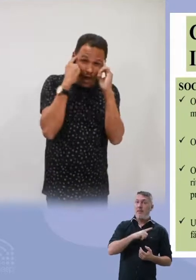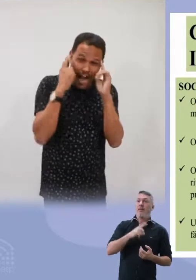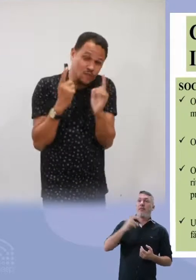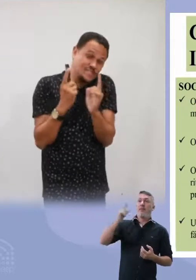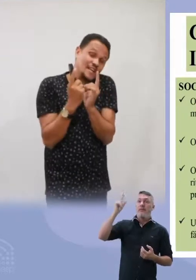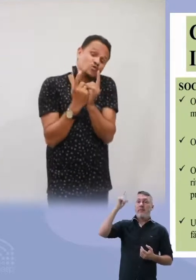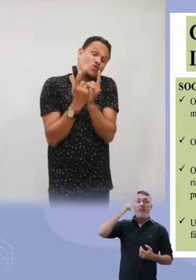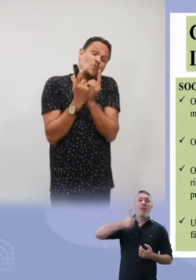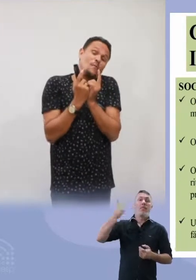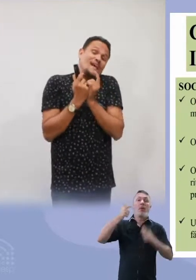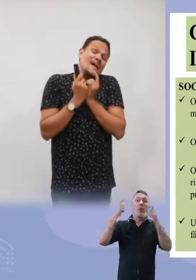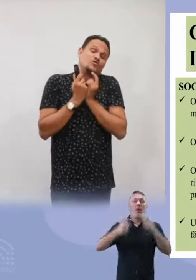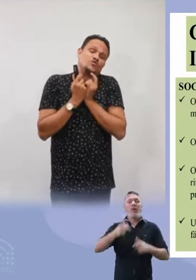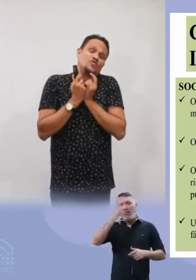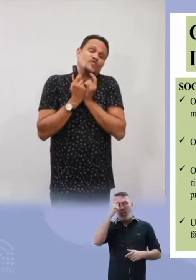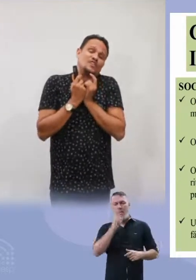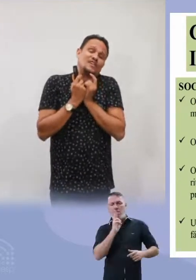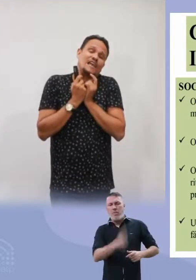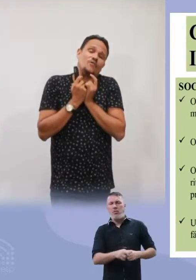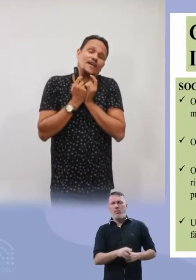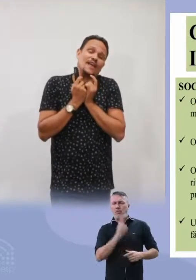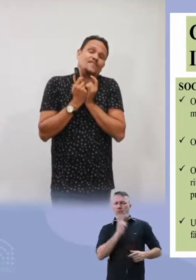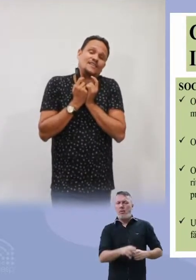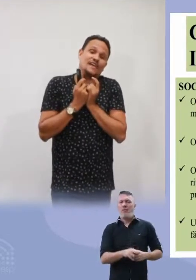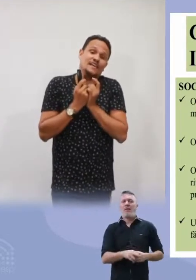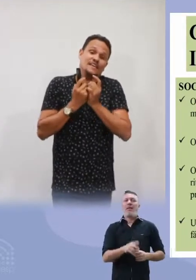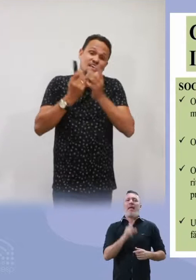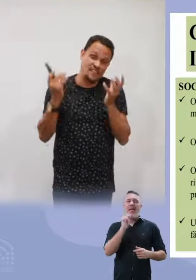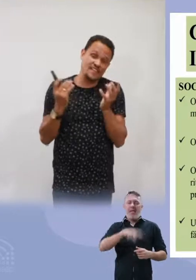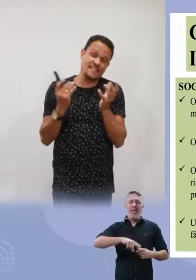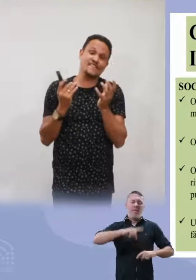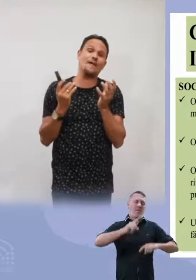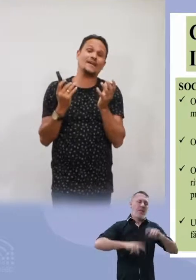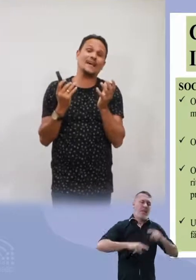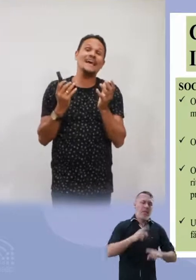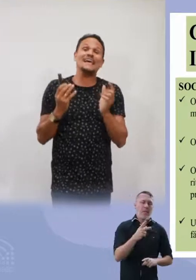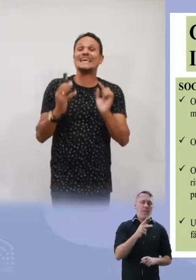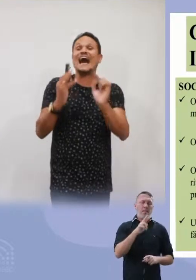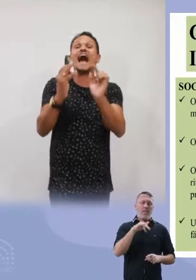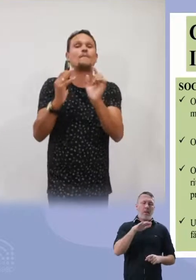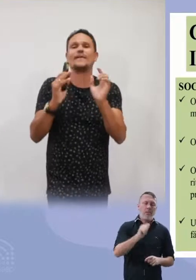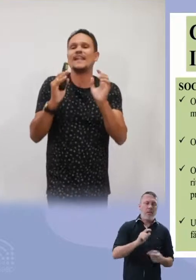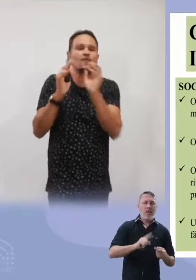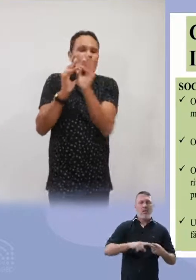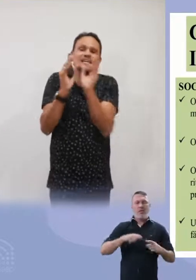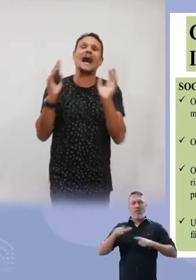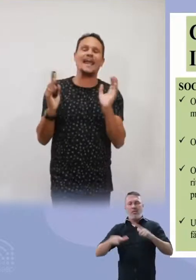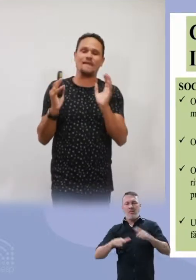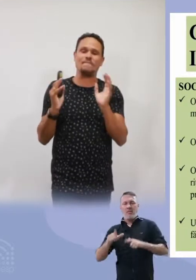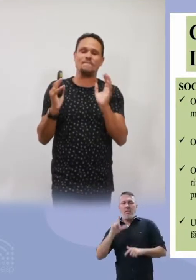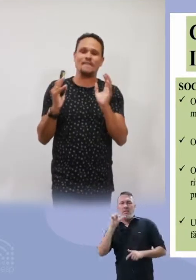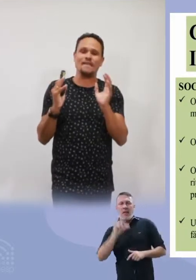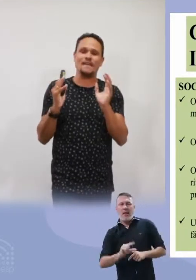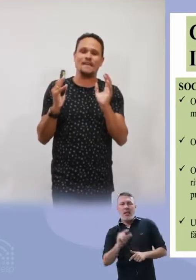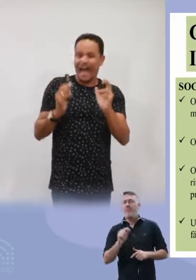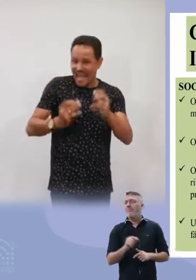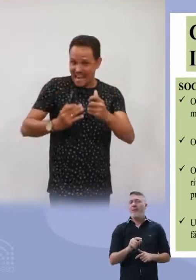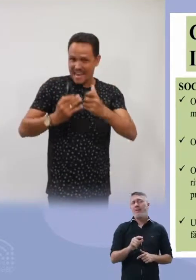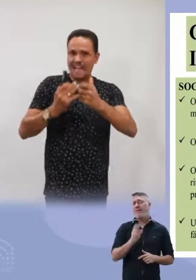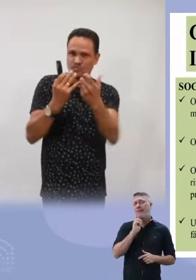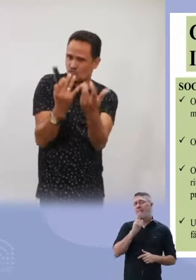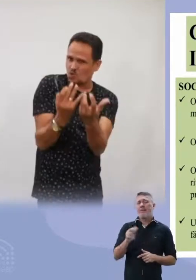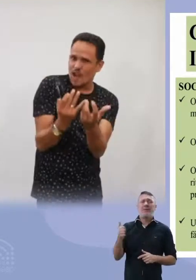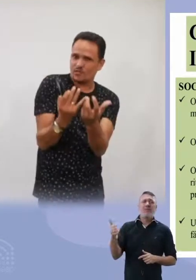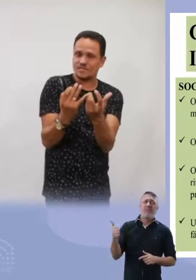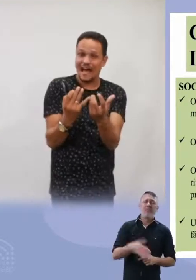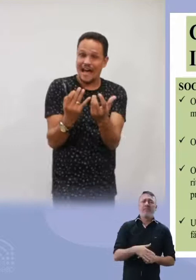só, a condição era tão complicada do indivíduo que ali morava, que ali vivia na fábrica, que a água para ele era coisa rara. Há